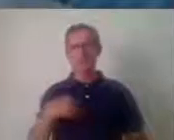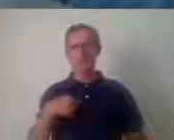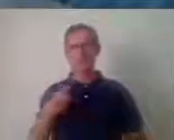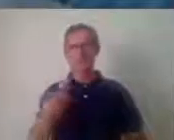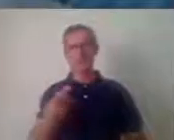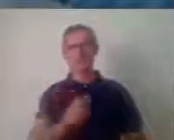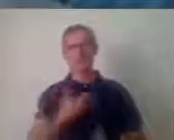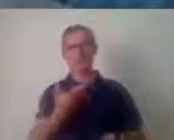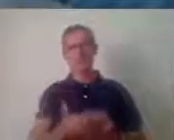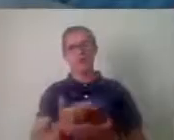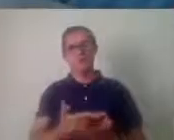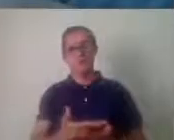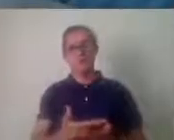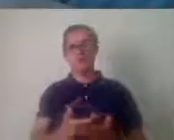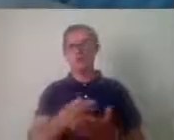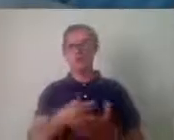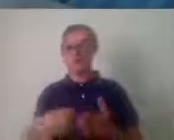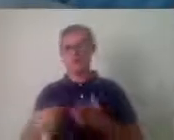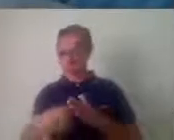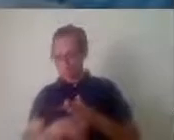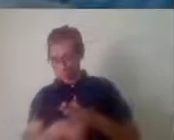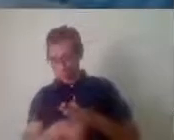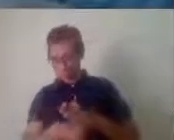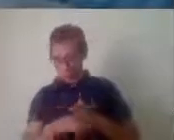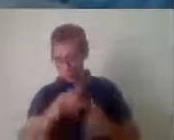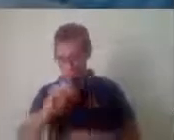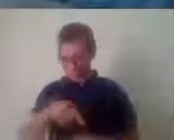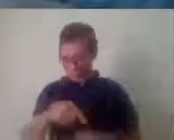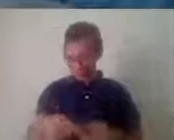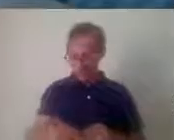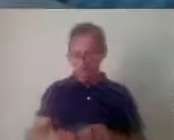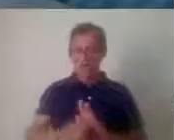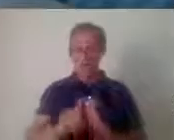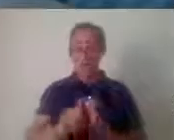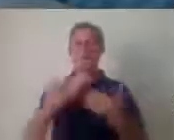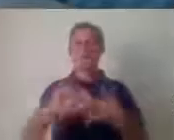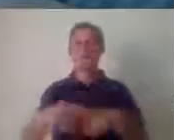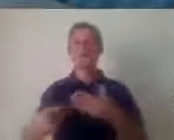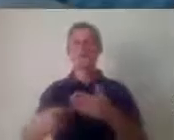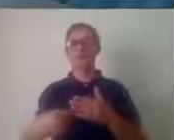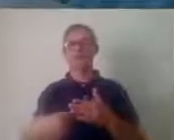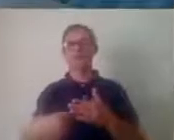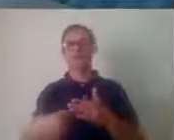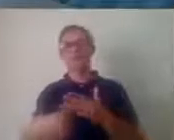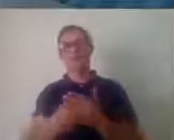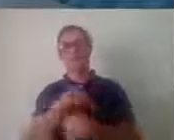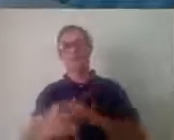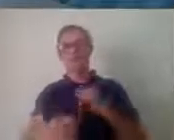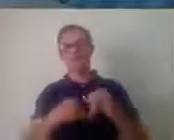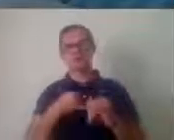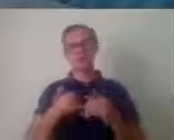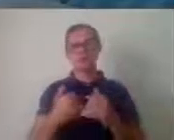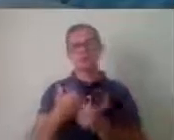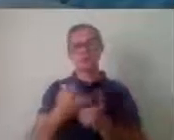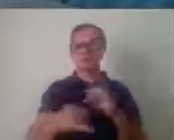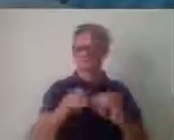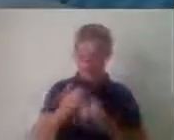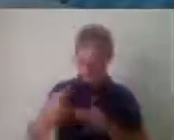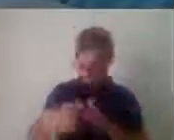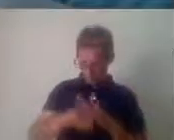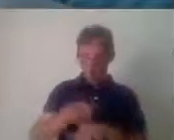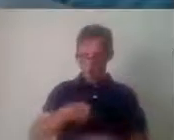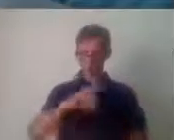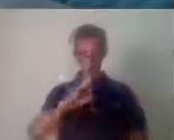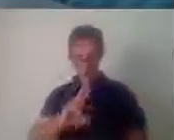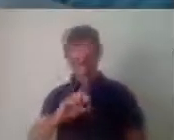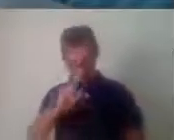aulas. Tá com dúvida antes da avaliação ou depois também? Manda uma mensagem para o seu tutor que aí ele me manda e a gente tira essa dúvida, porque você